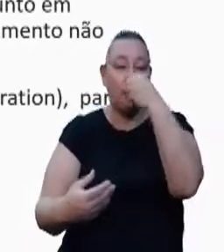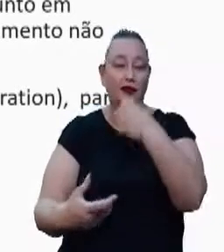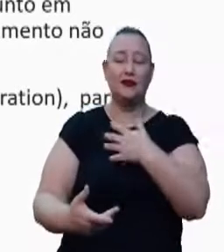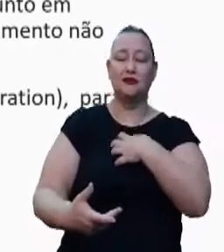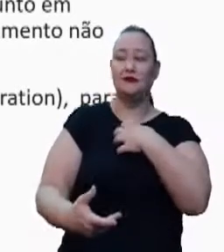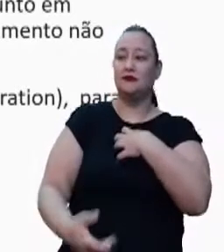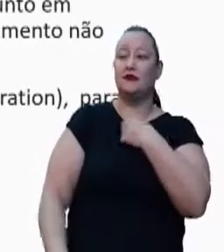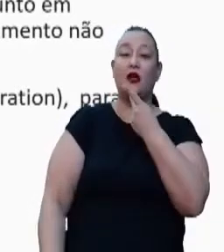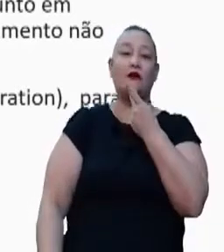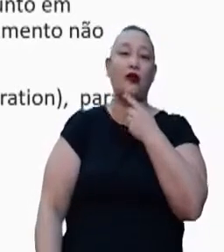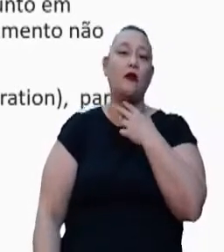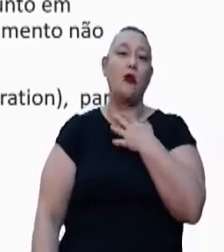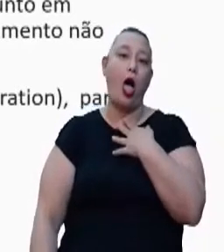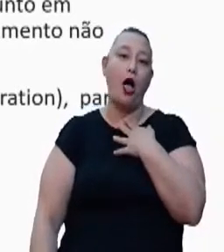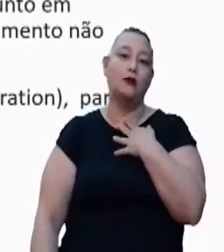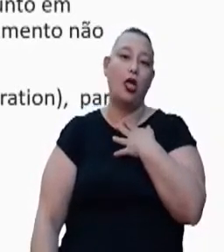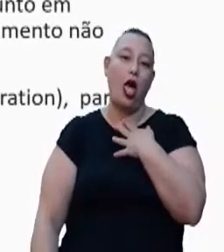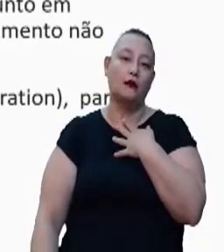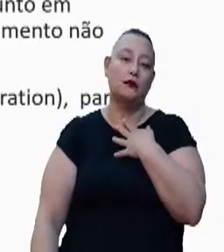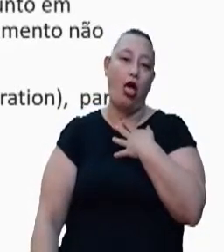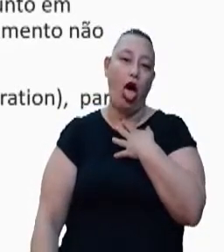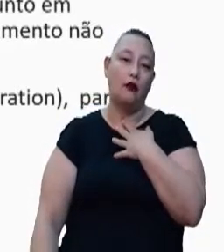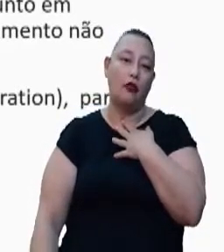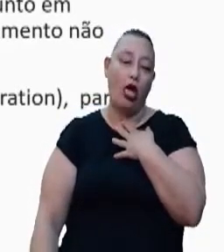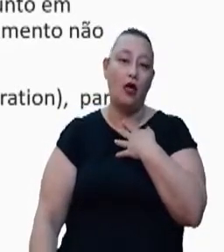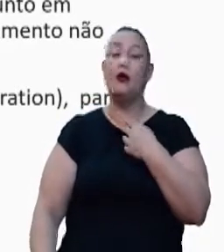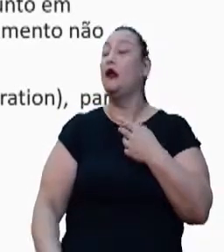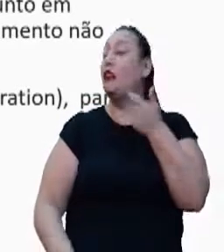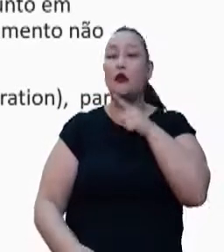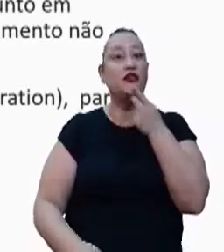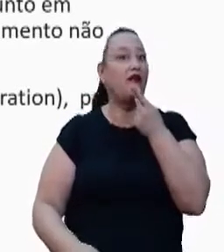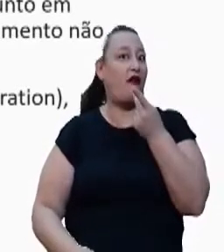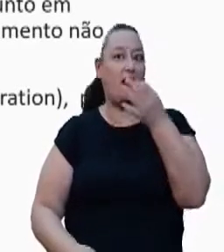a fala fica mais lenta, fica difícil para